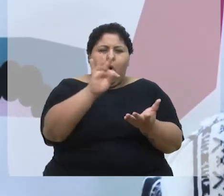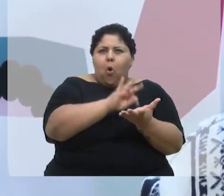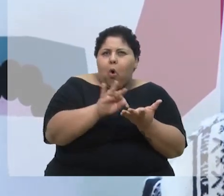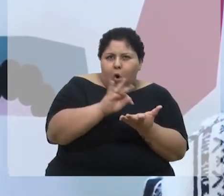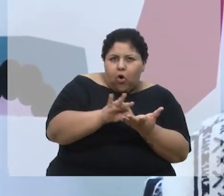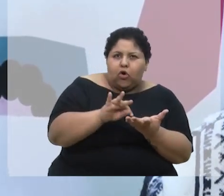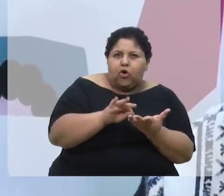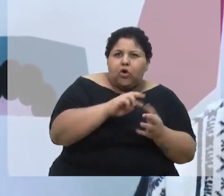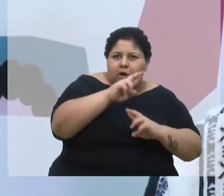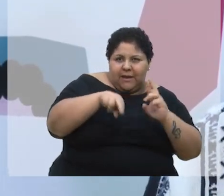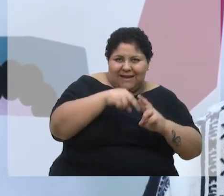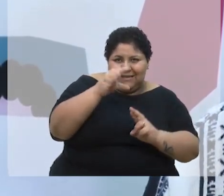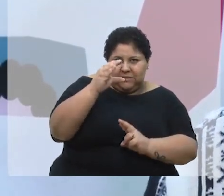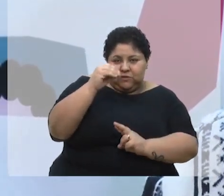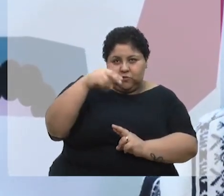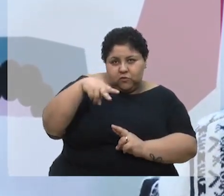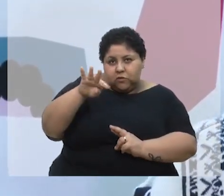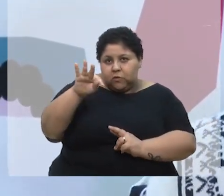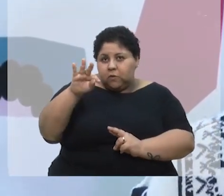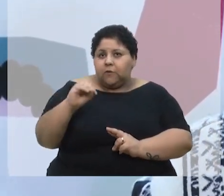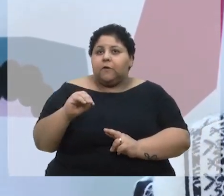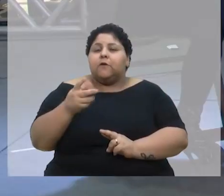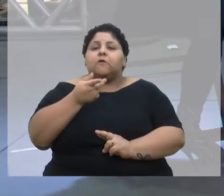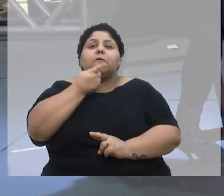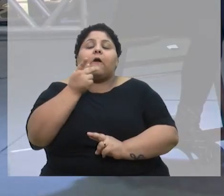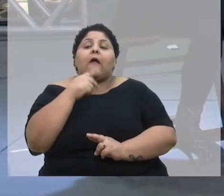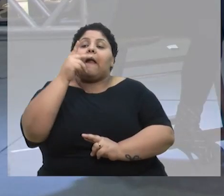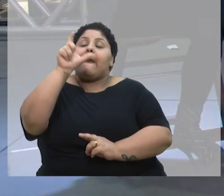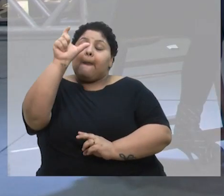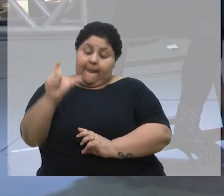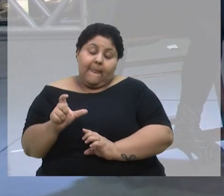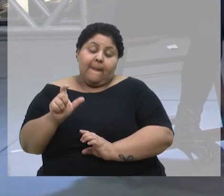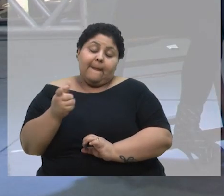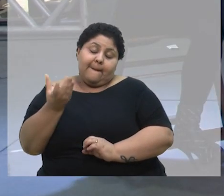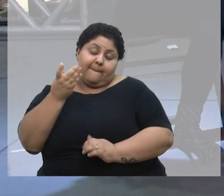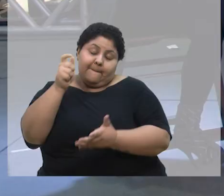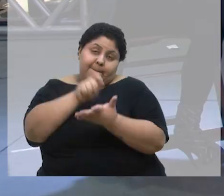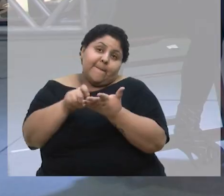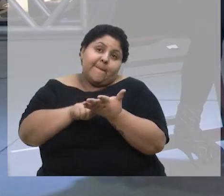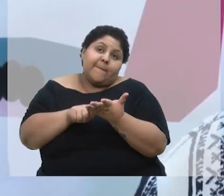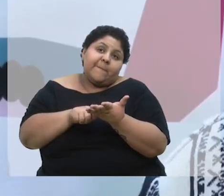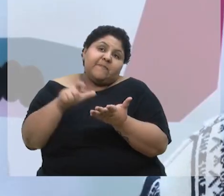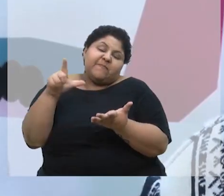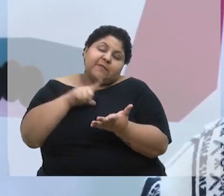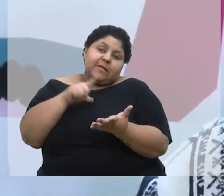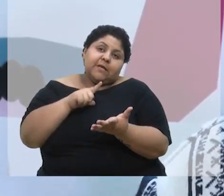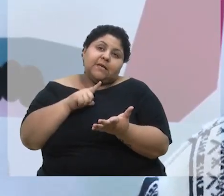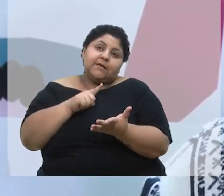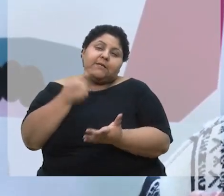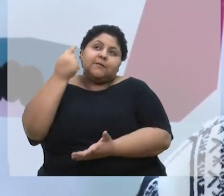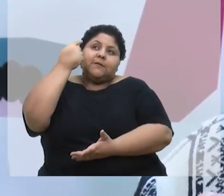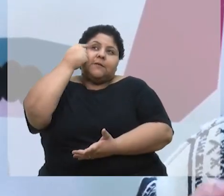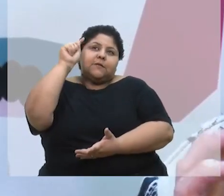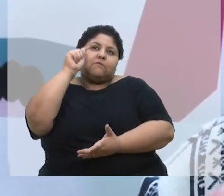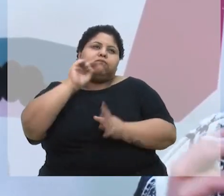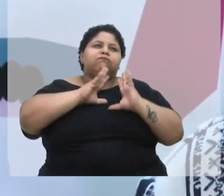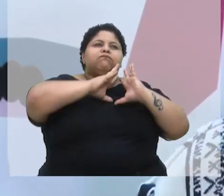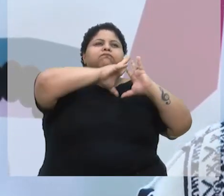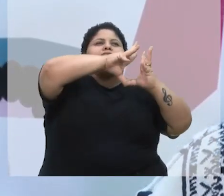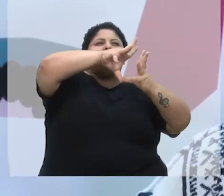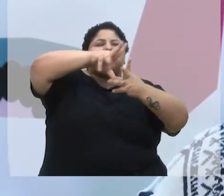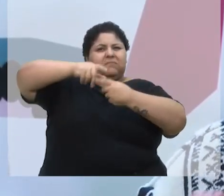não consigo escrever uma crônica, por exemplo. Então não é por aí. Agora, acho que ser